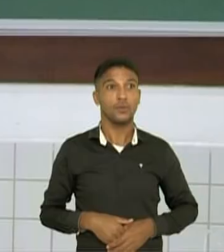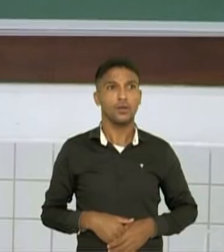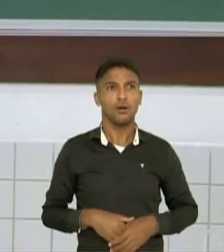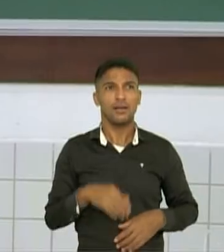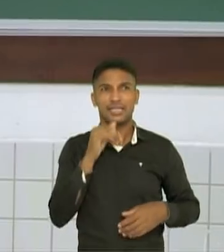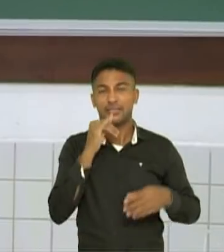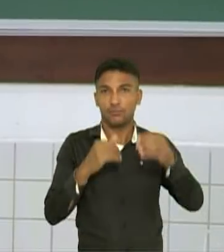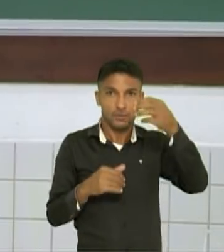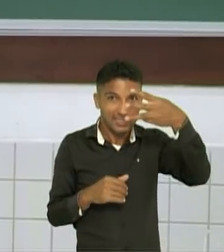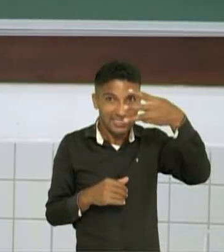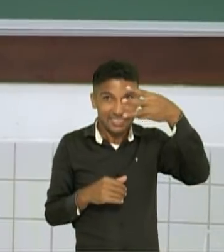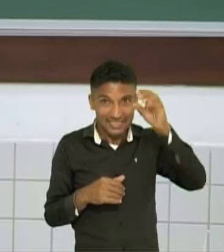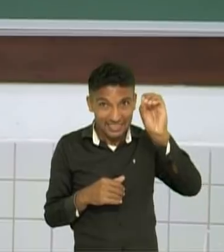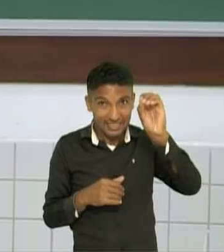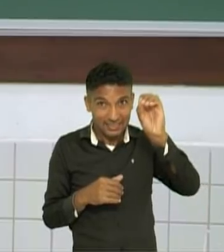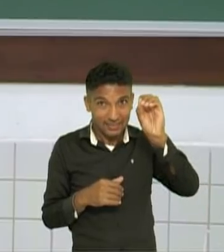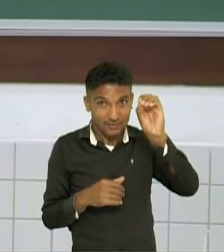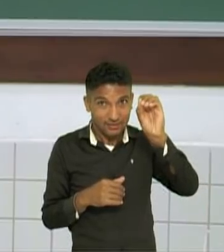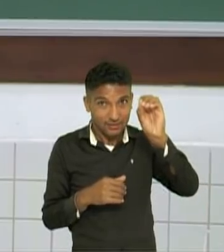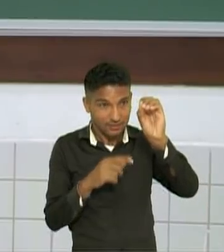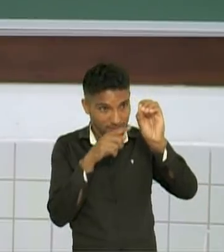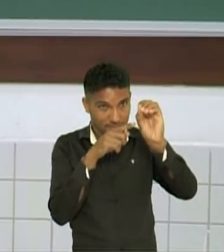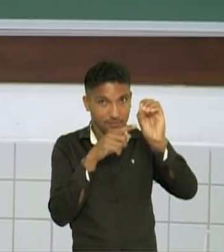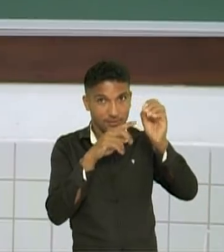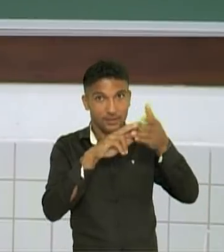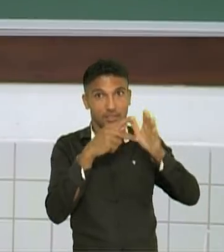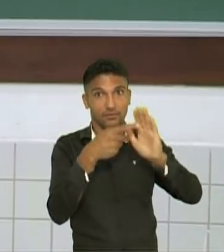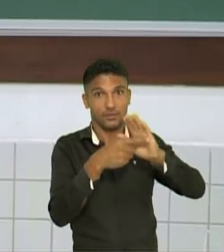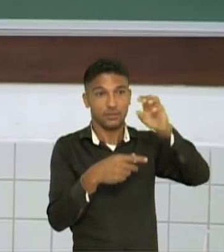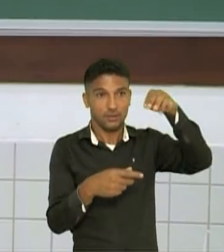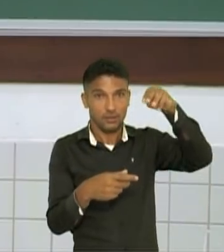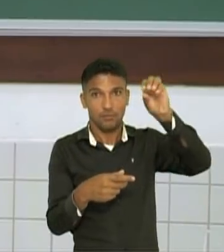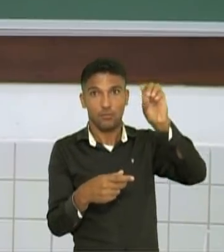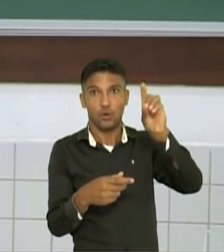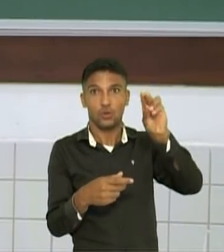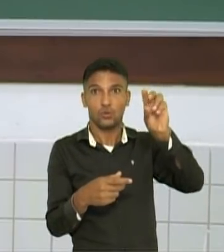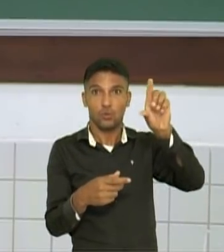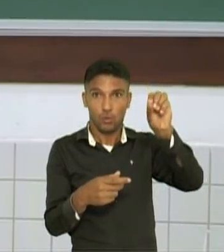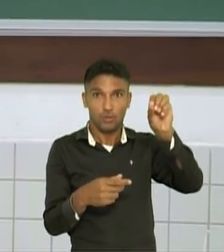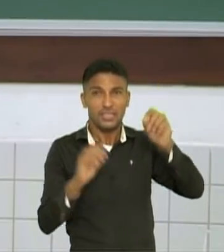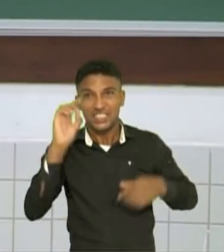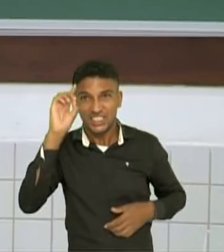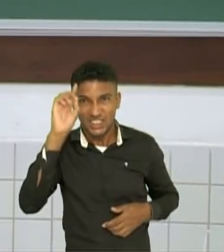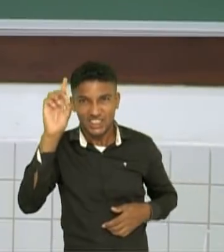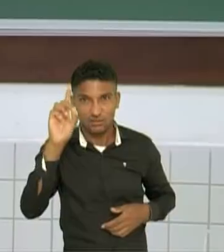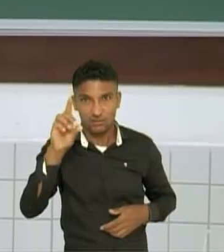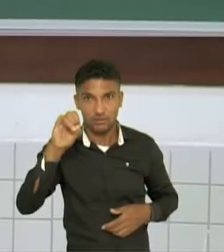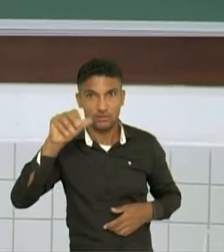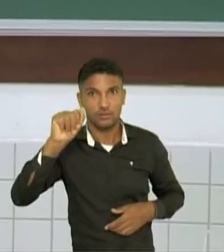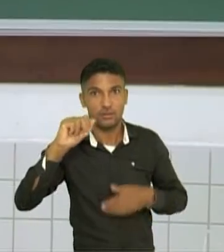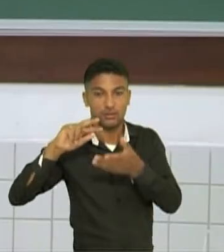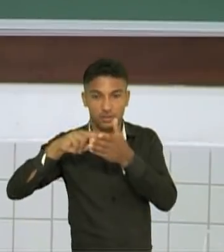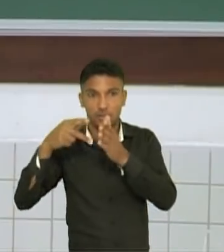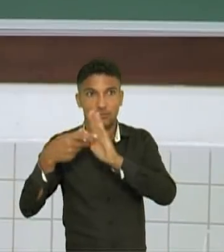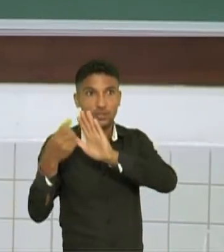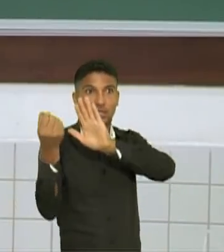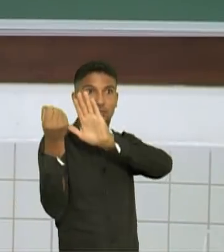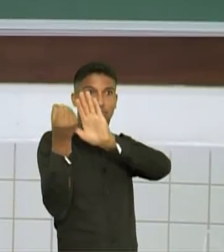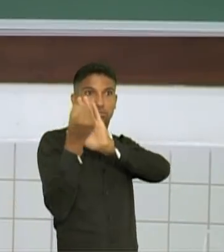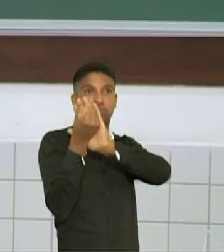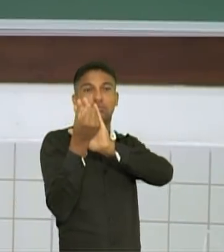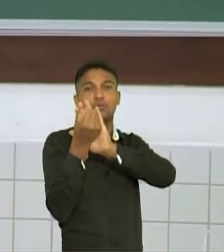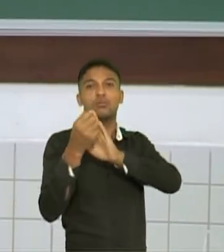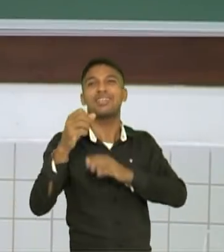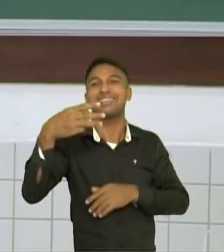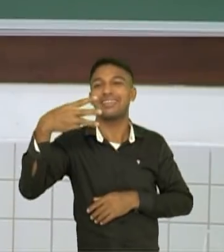como sendo o módulo, a intensidade, e o dias, a unidade. A distância,